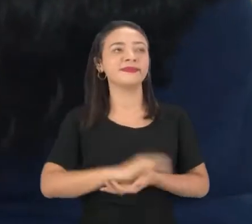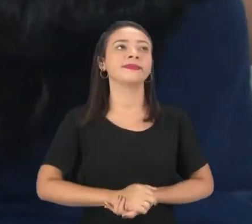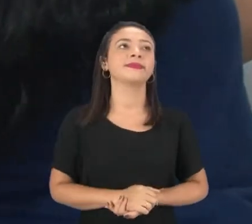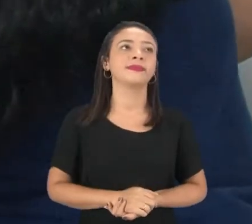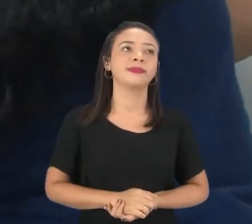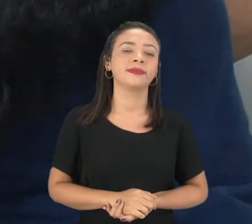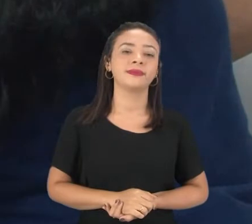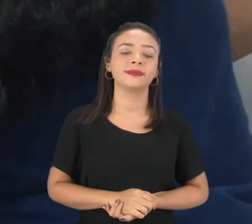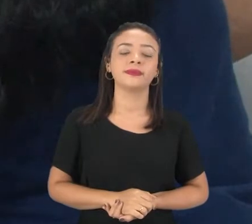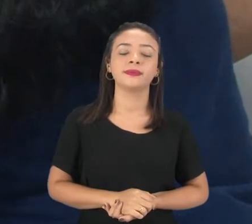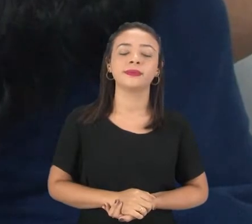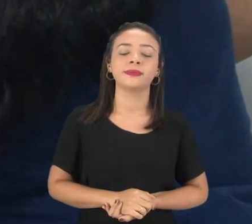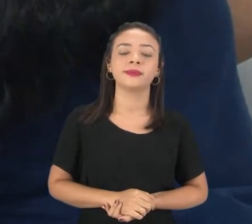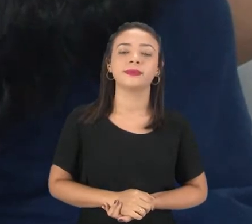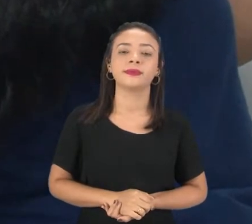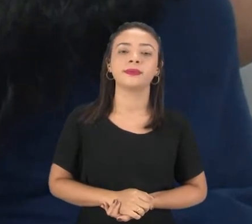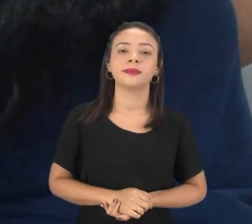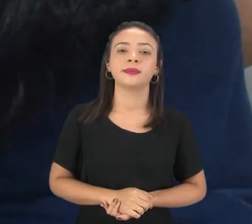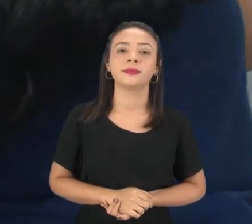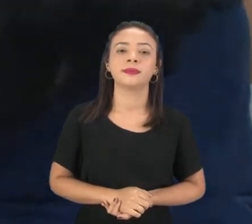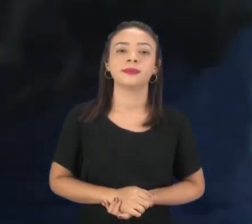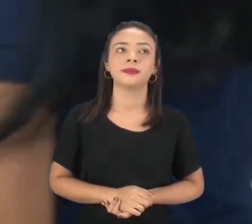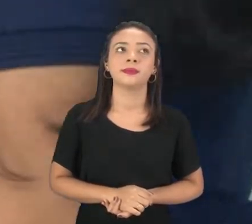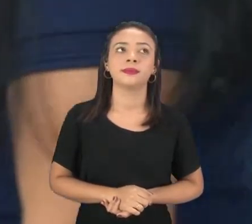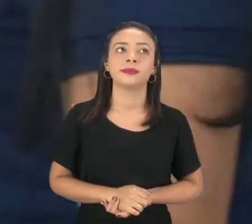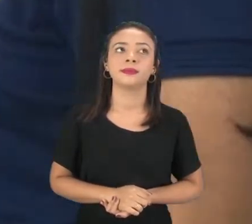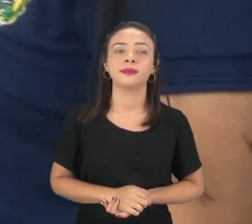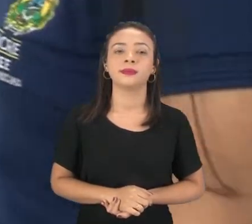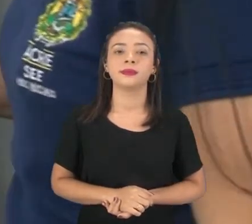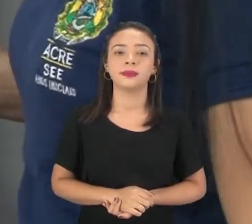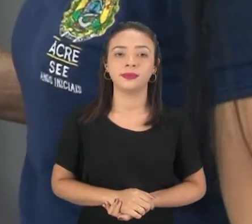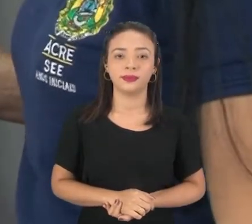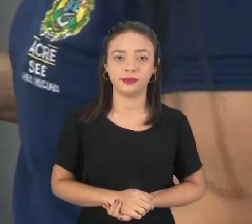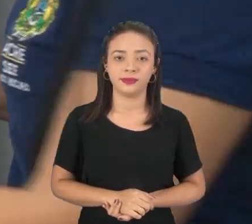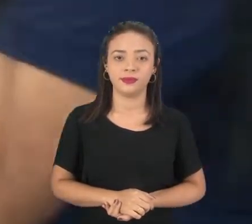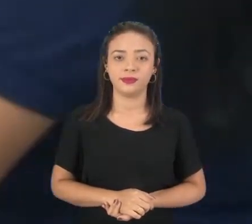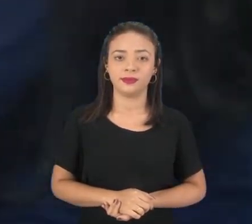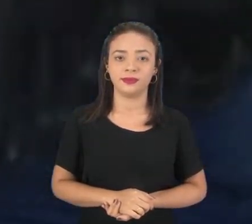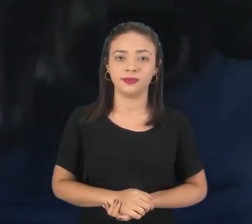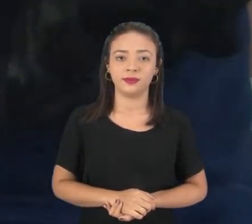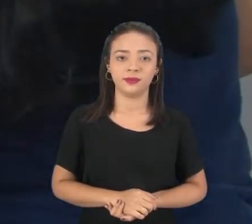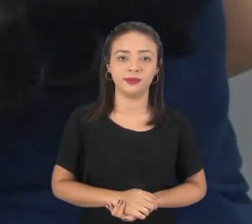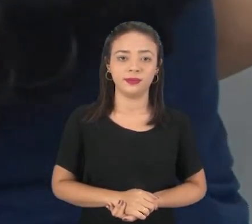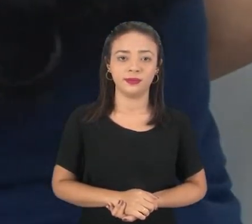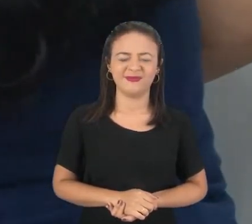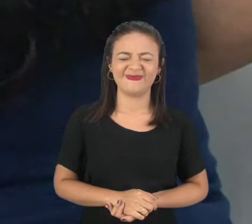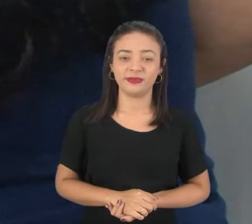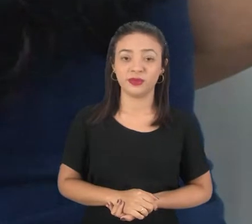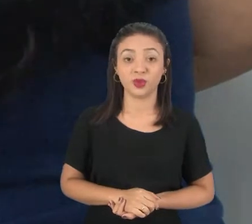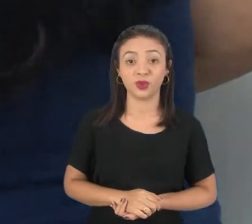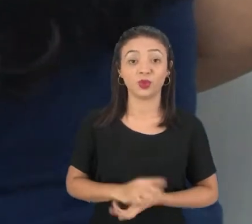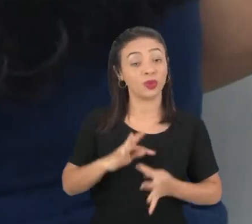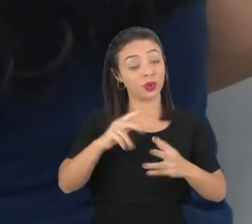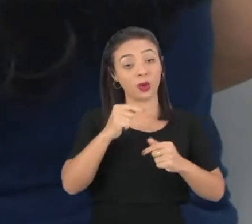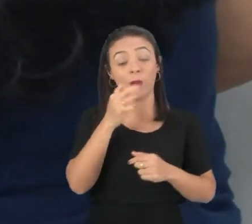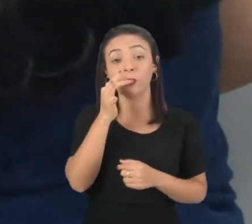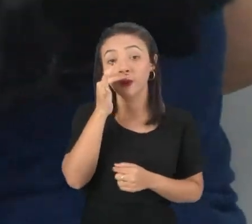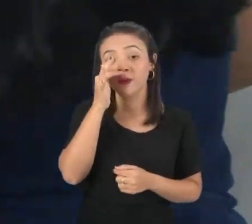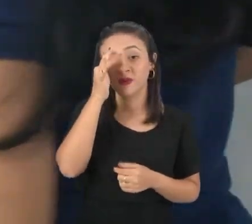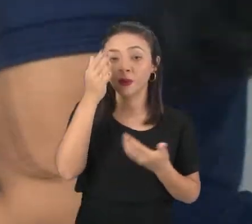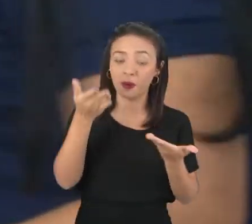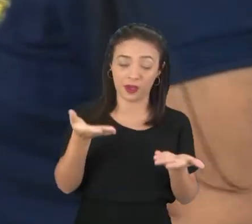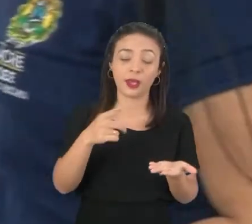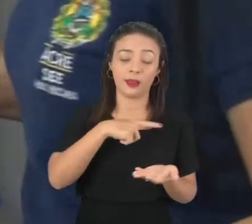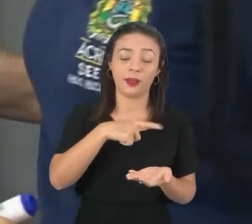quer saber? Por isso que eu tô colocando? Que um e esse é o total de flores ó